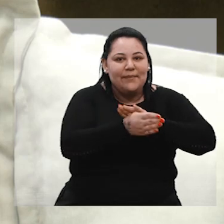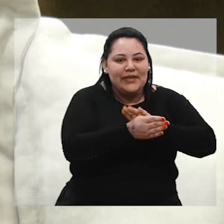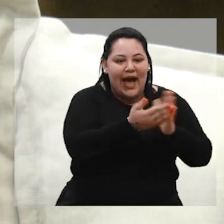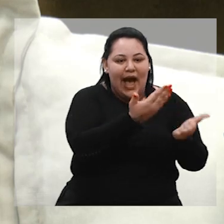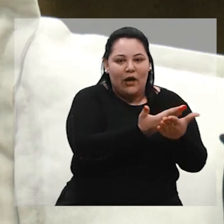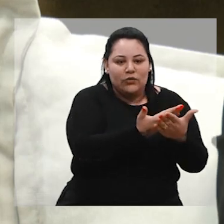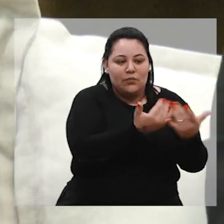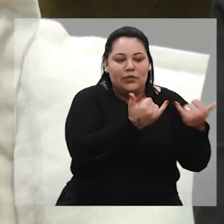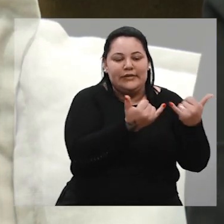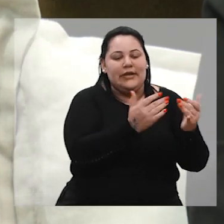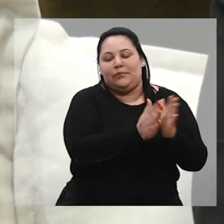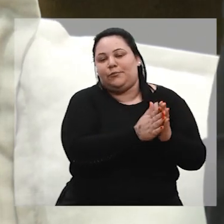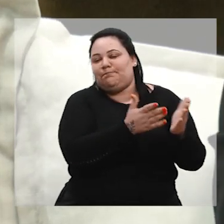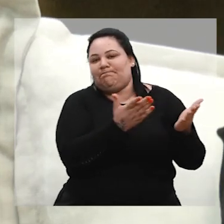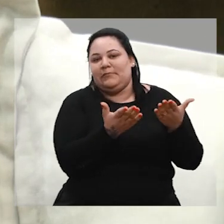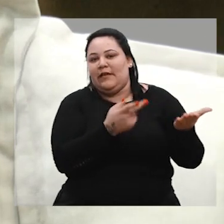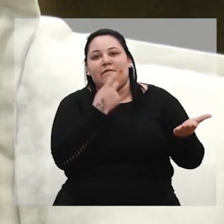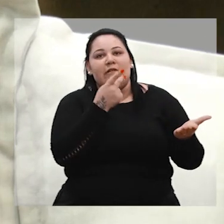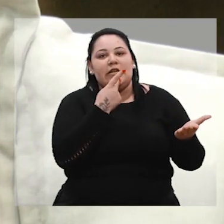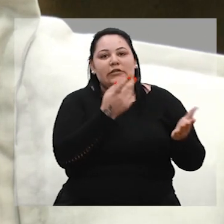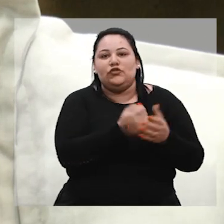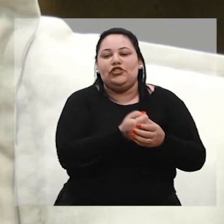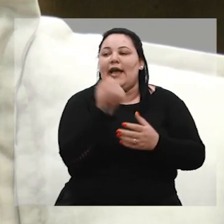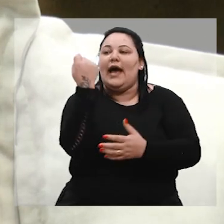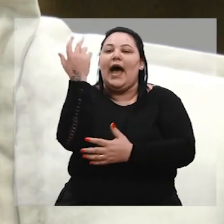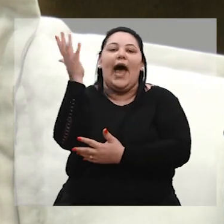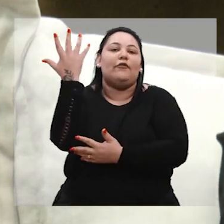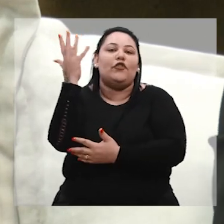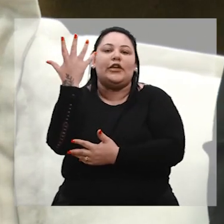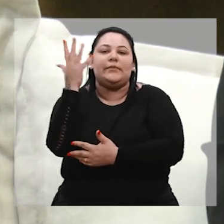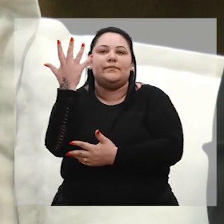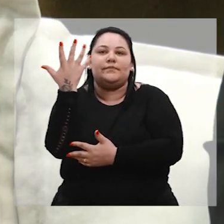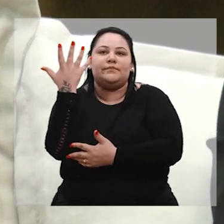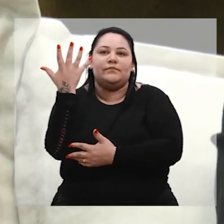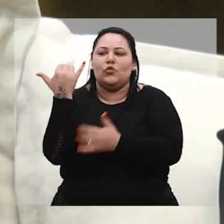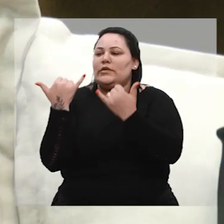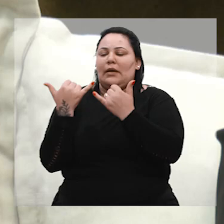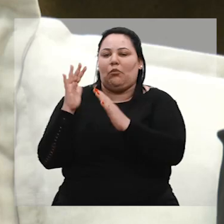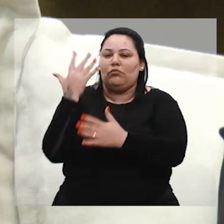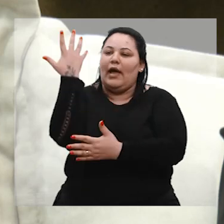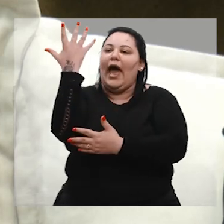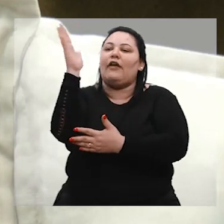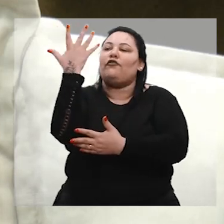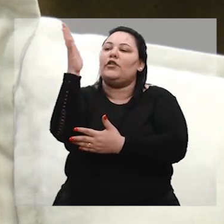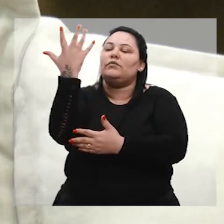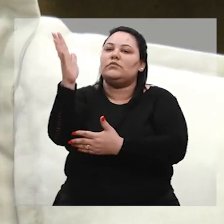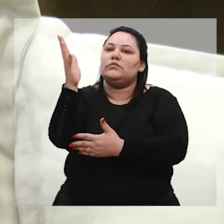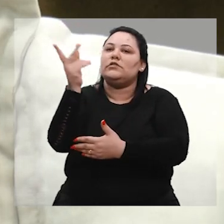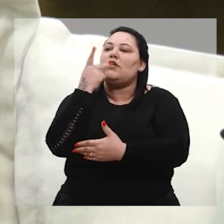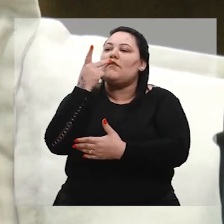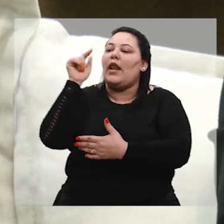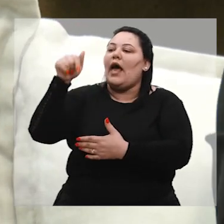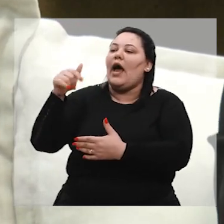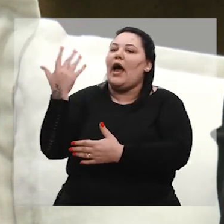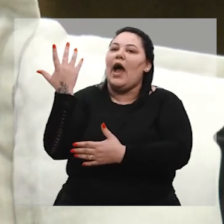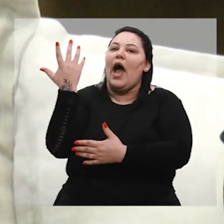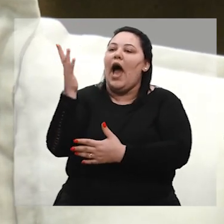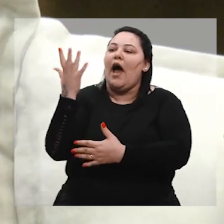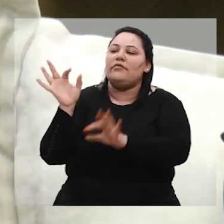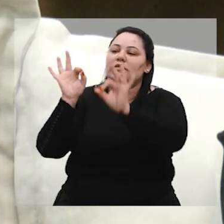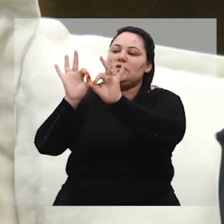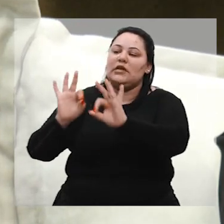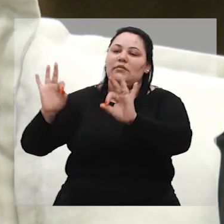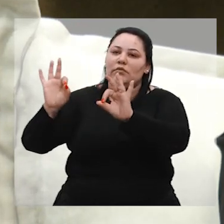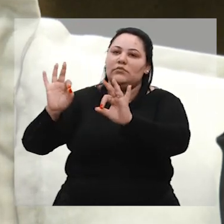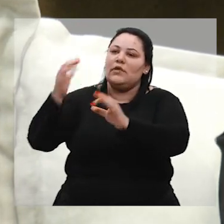planejar uma aula ou adaptar aquela aula, né? Por exemplo, se a gente está falando de árvore, né? Vamos dar um exemplo que vem